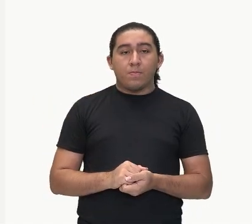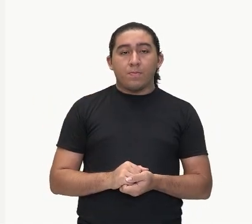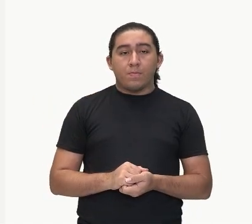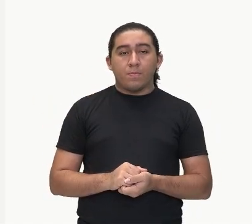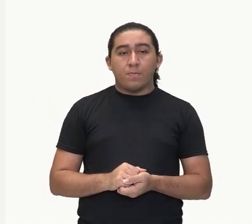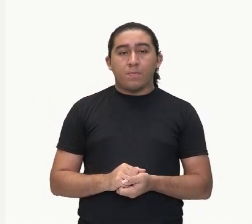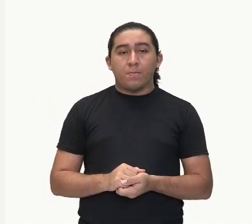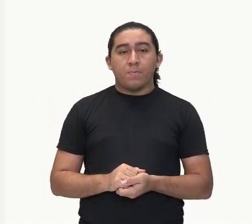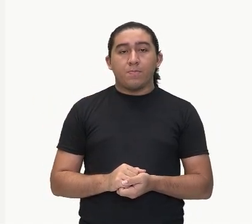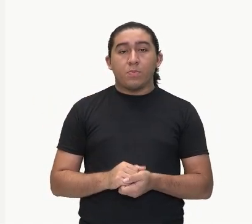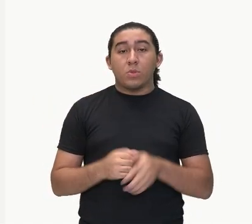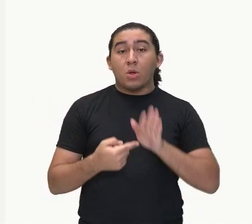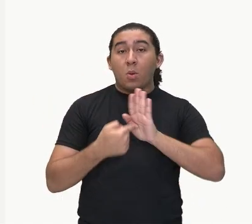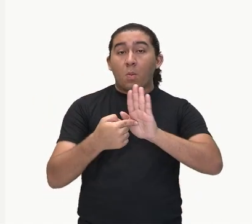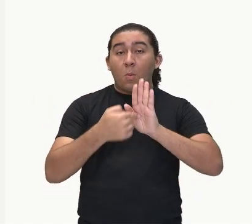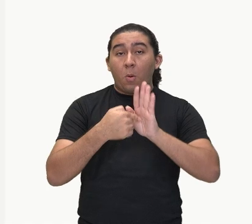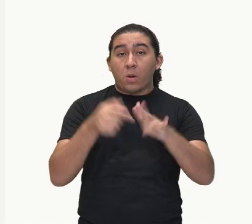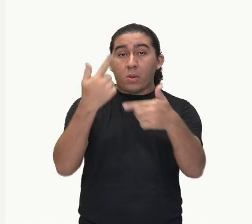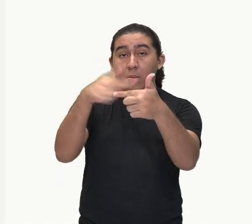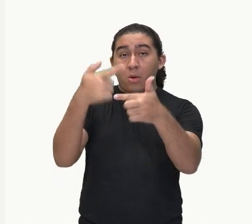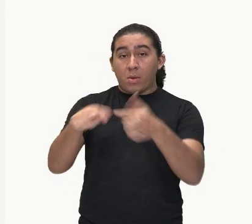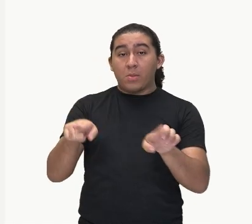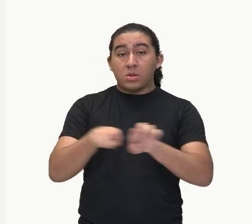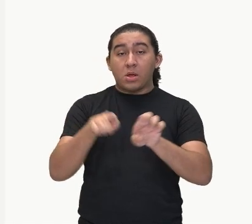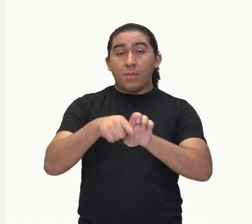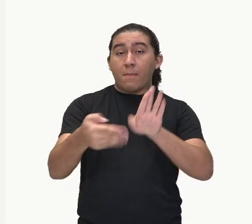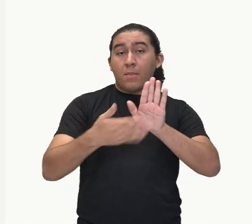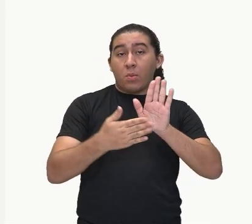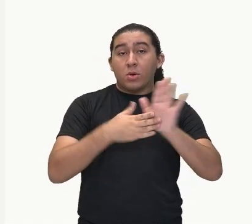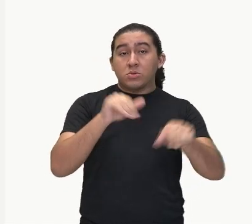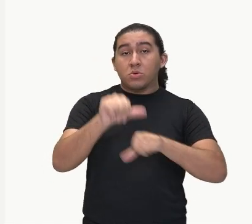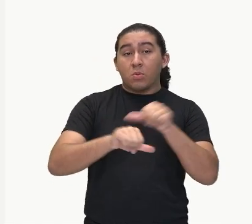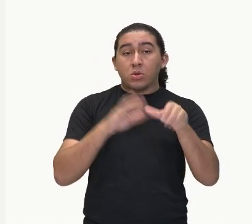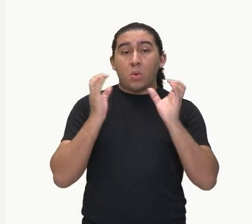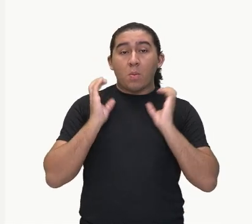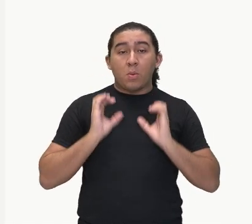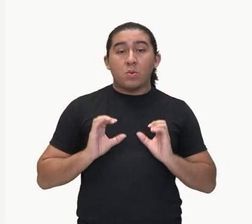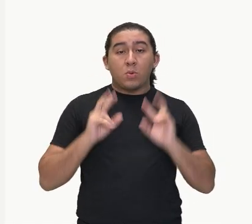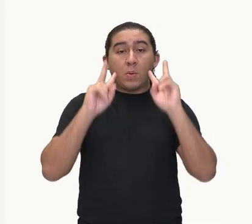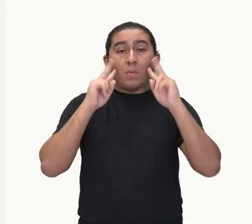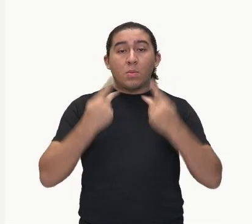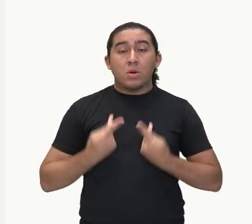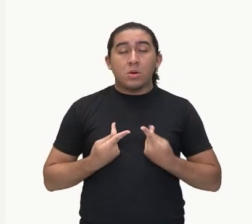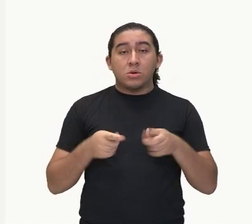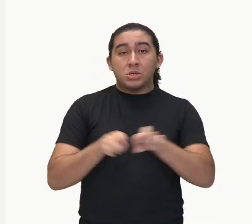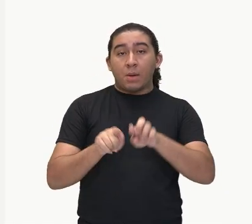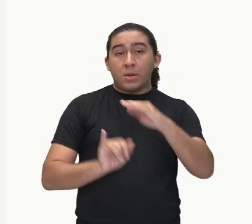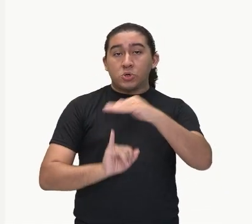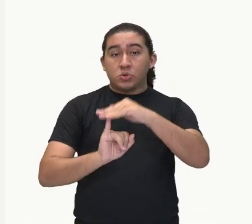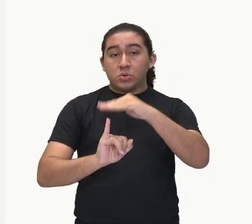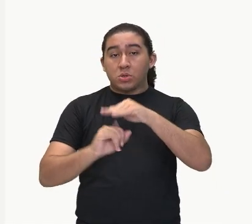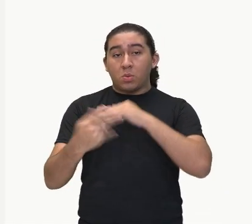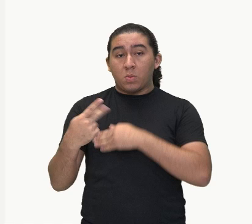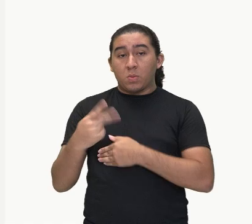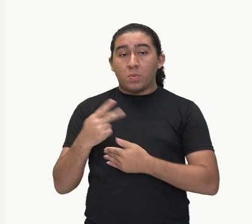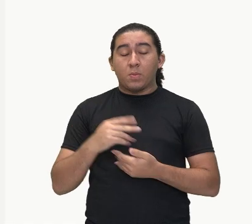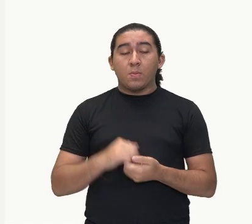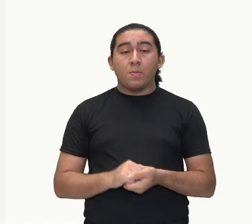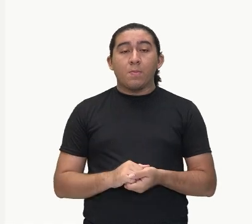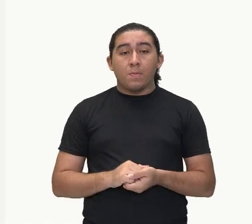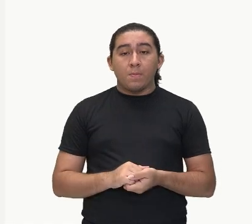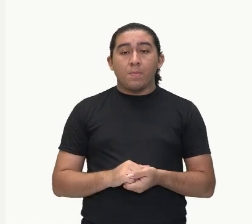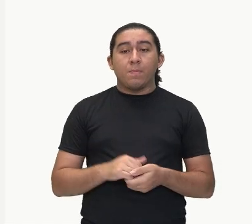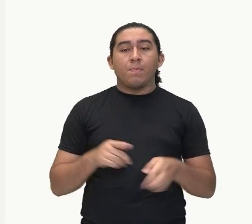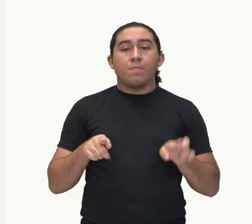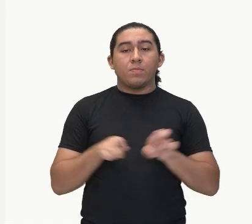Apontam falhas e propõem mudanças de comportamento humanos e das instituições. Que é